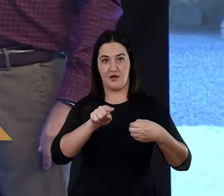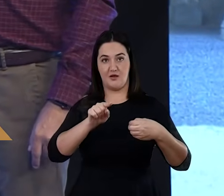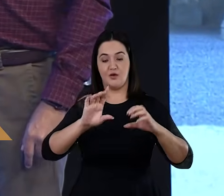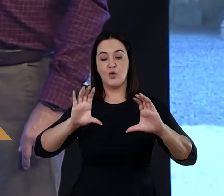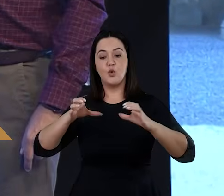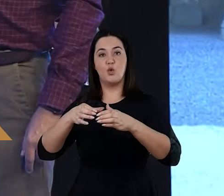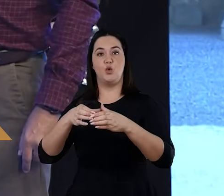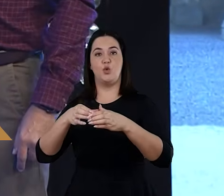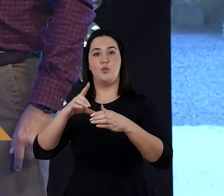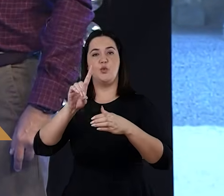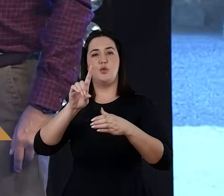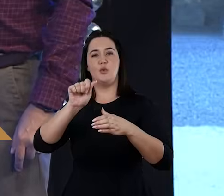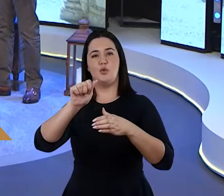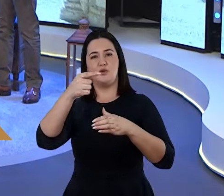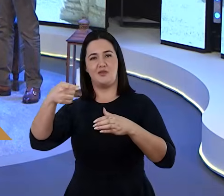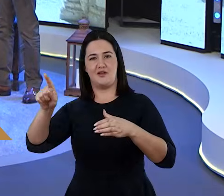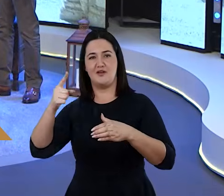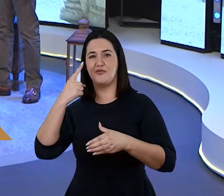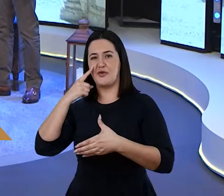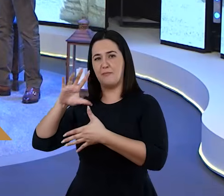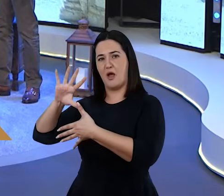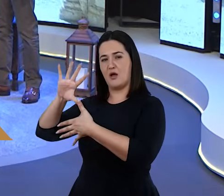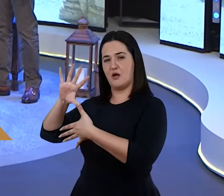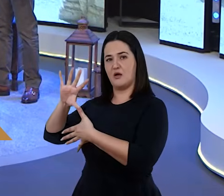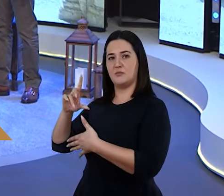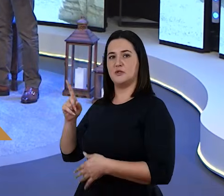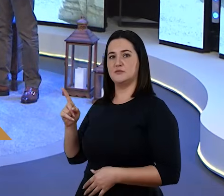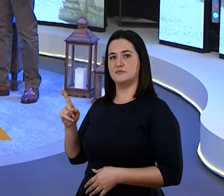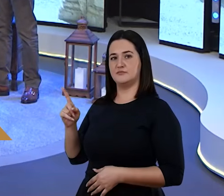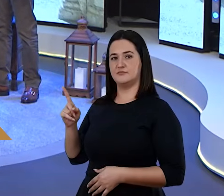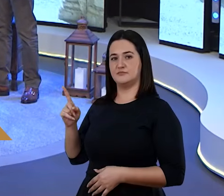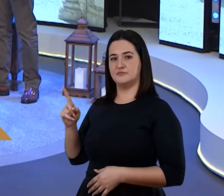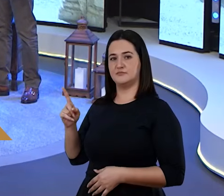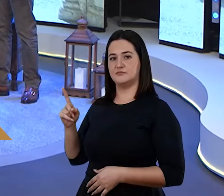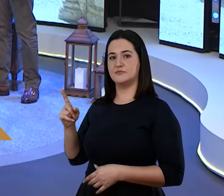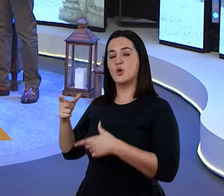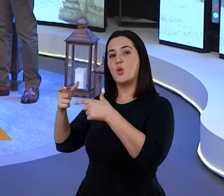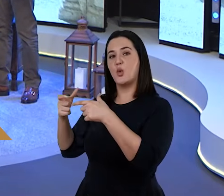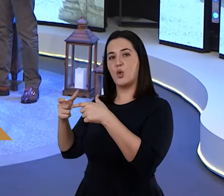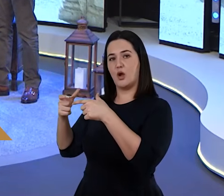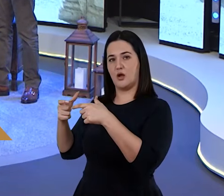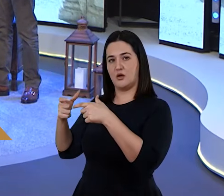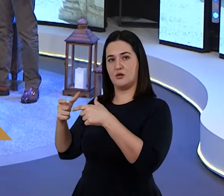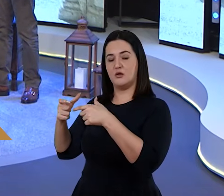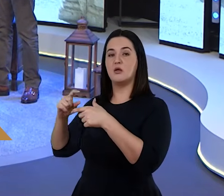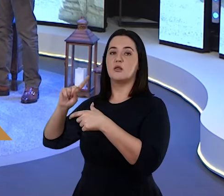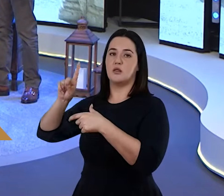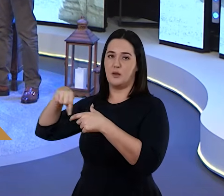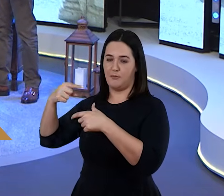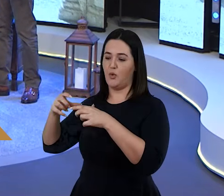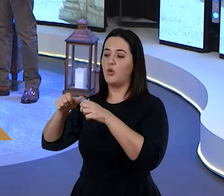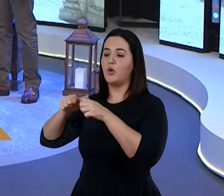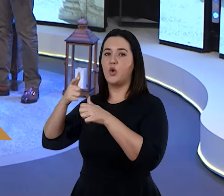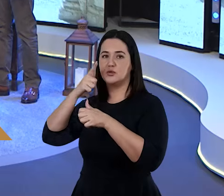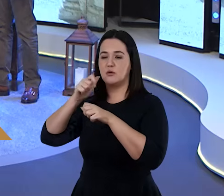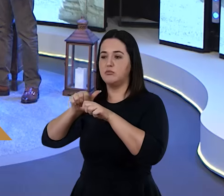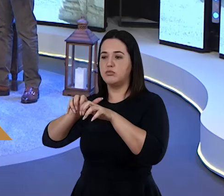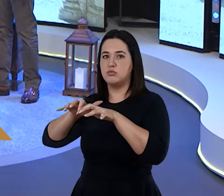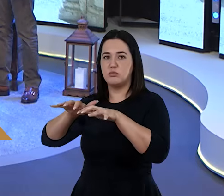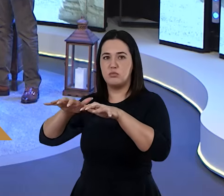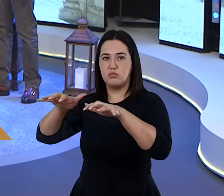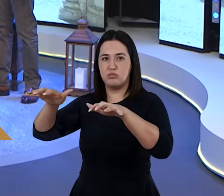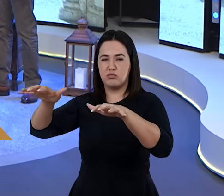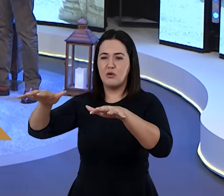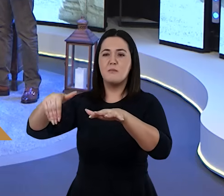tribo de Dan, como você pode ver. No princípio, a tribo de Dan ficava realmente nessa localidade, mas depois eles acabaram